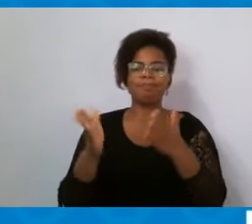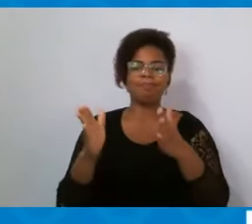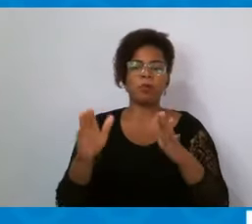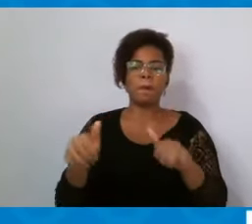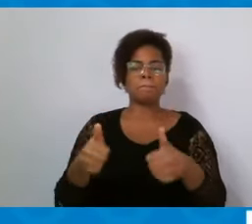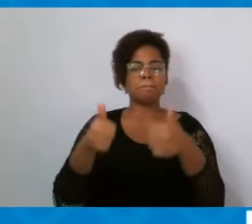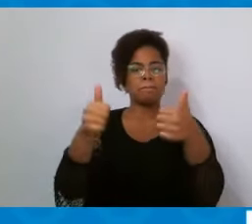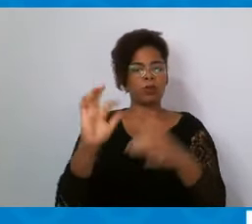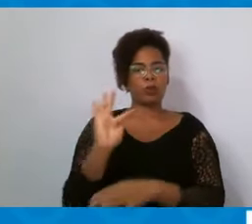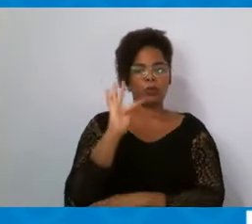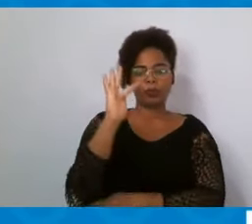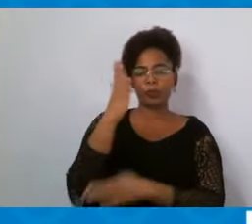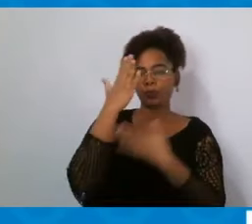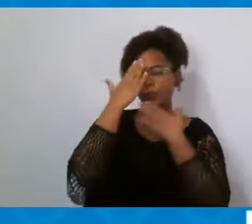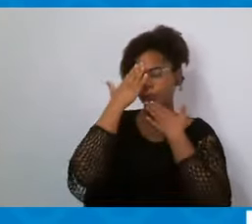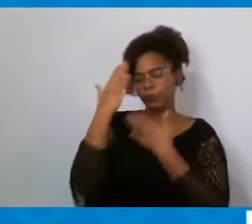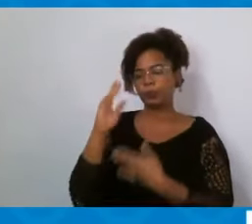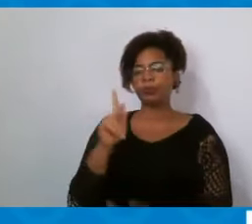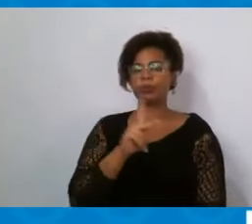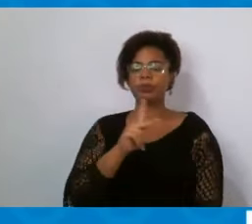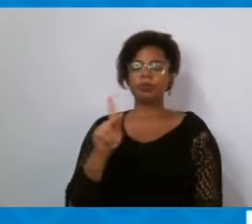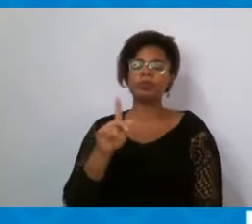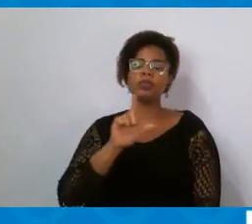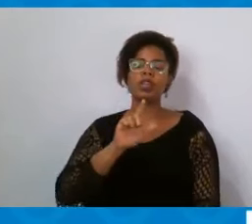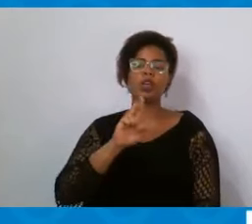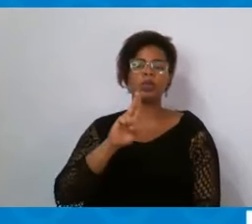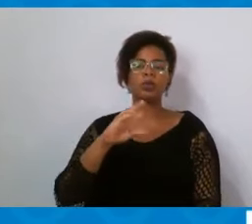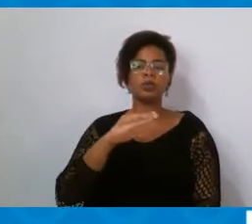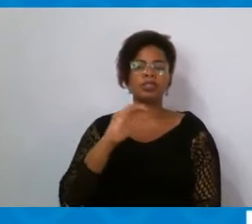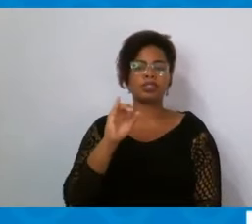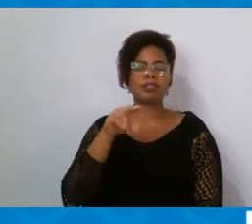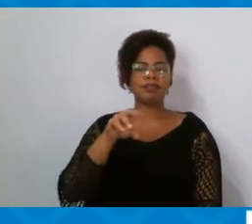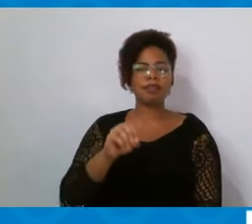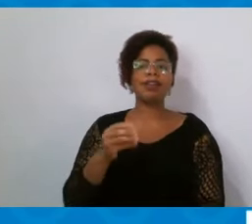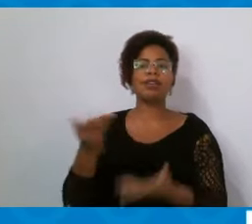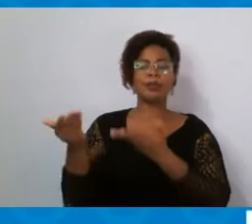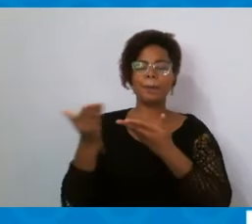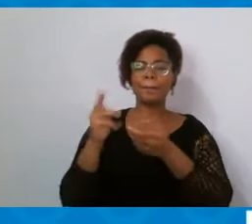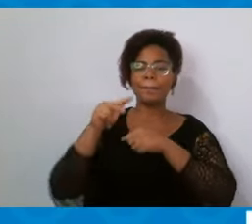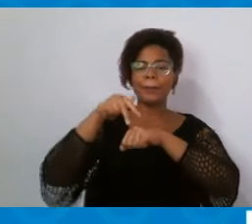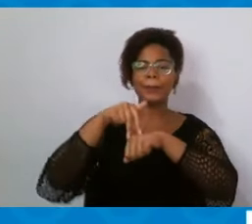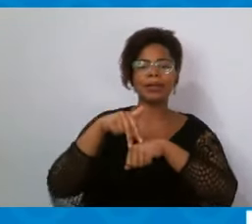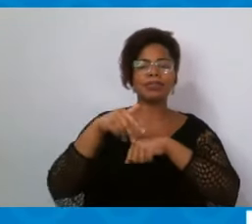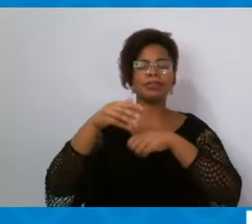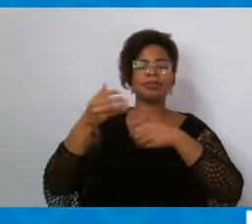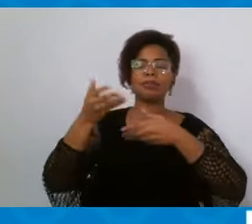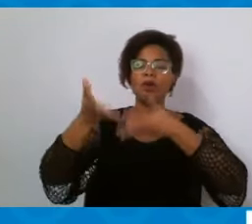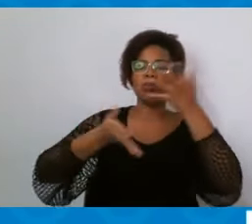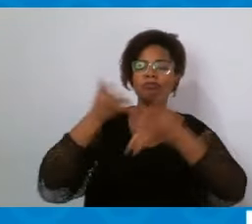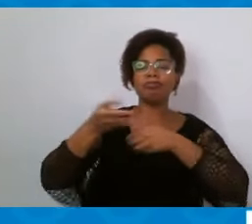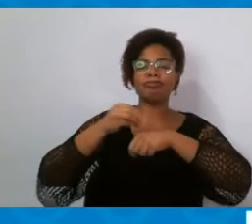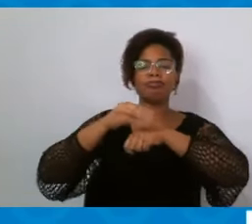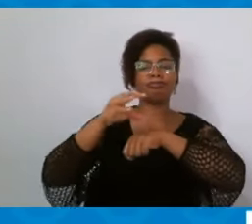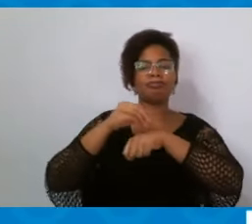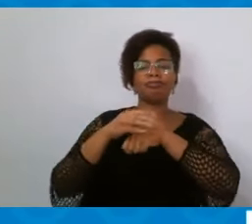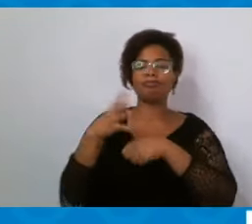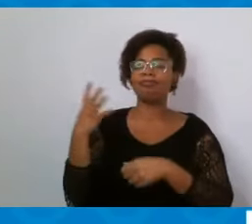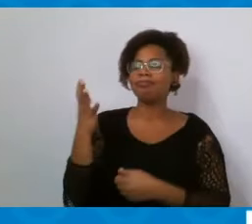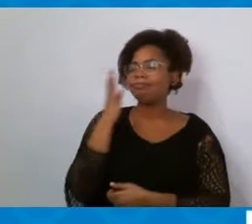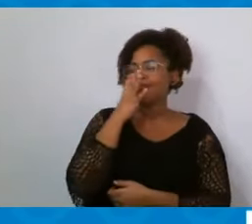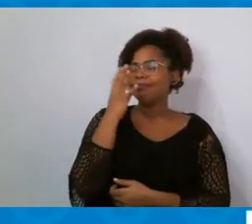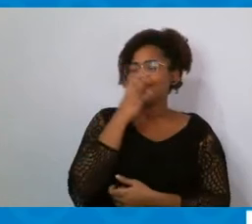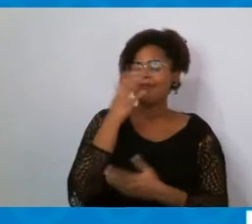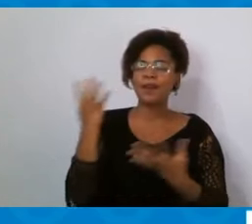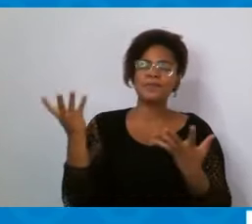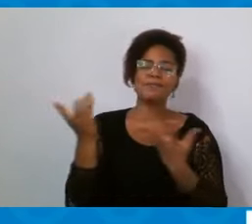por hoje, por essa belíssima contribuição que nos enriqueceu tanto e nos inspirou. Eu acho que a nossa